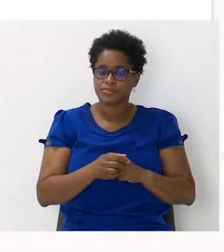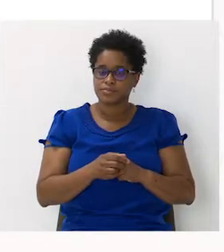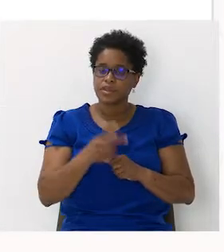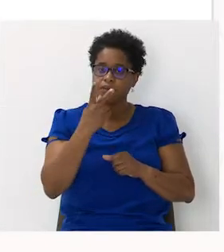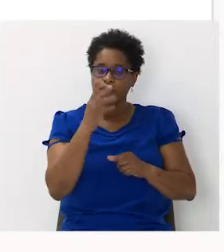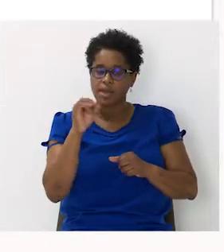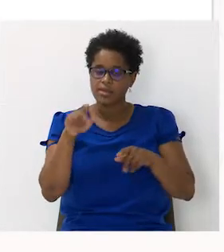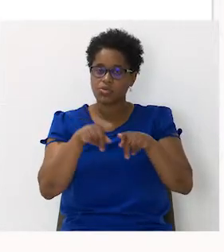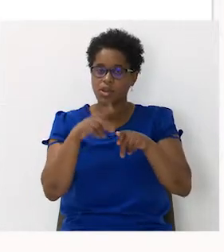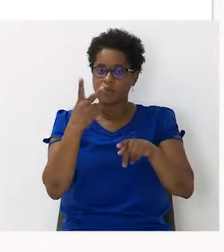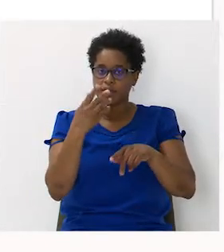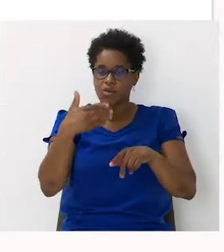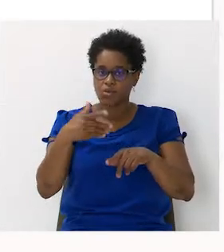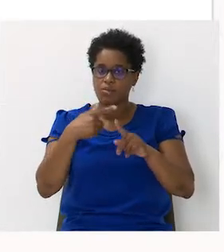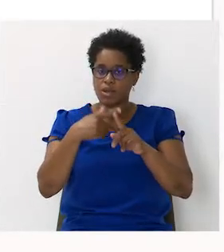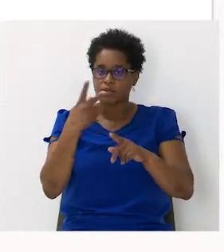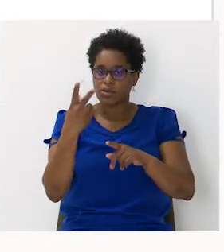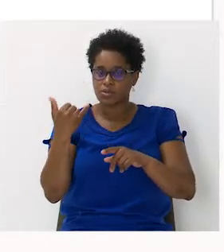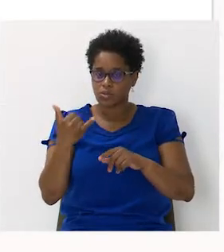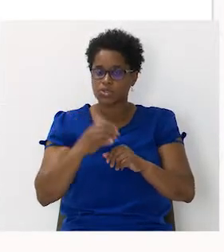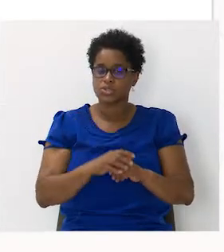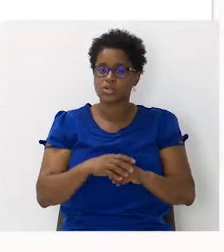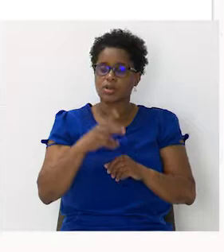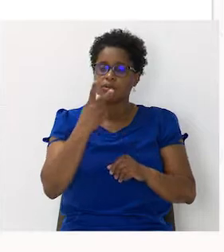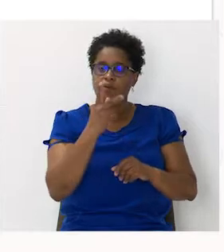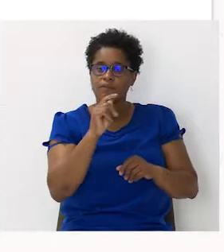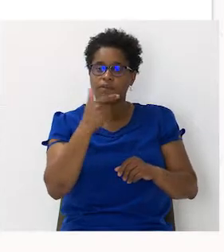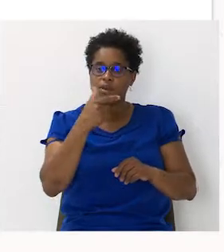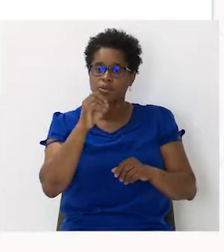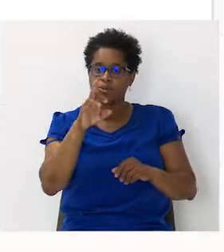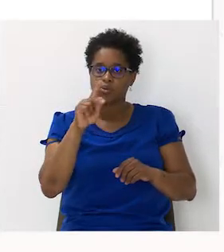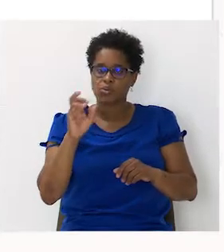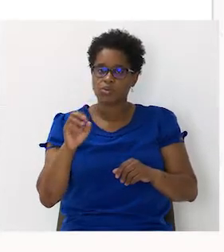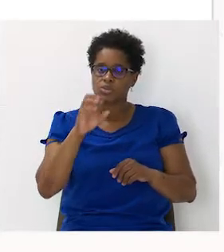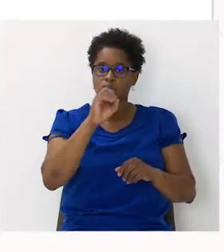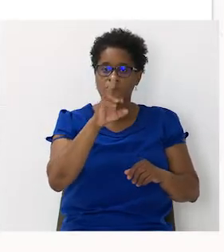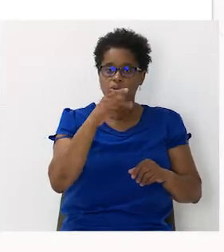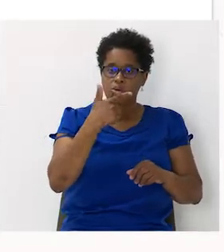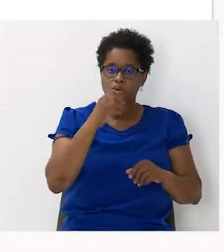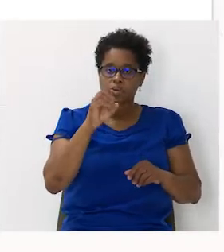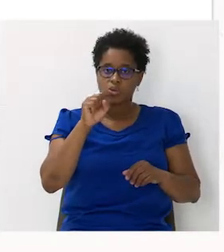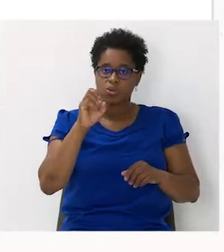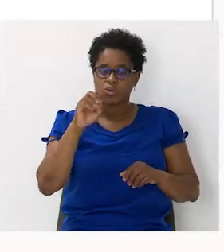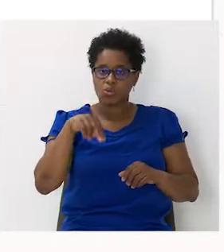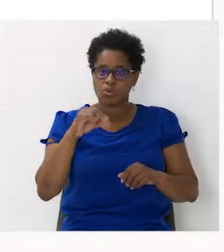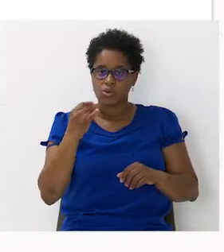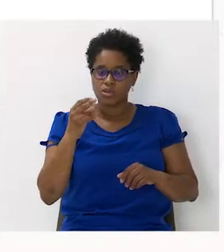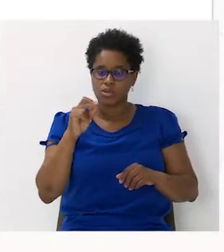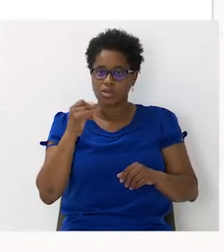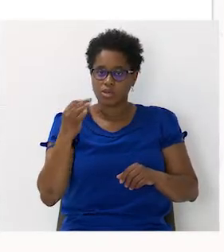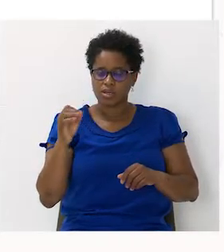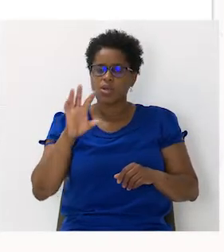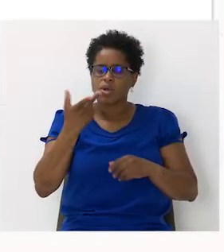VS é igual a V1 mais V2. Vetores ortogonais é quando vetores formam um ângulo